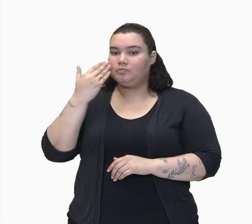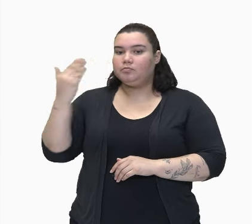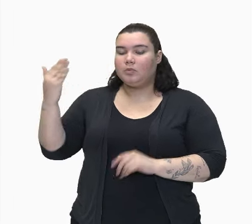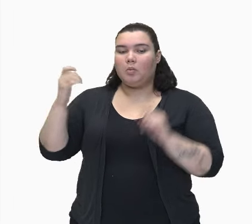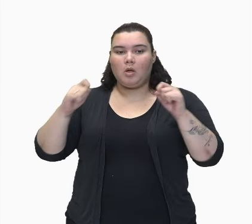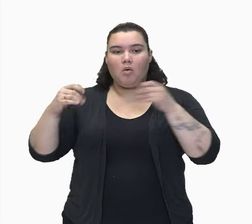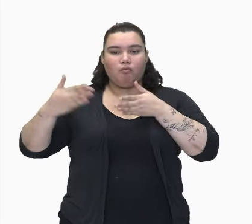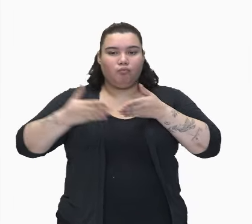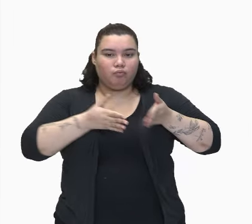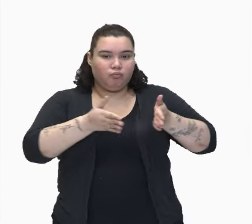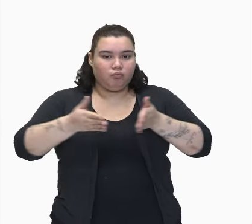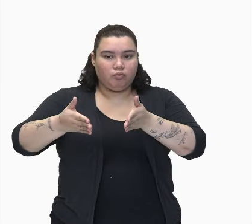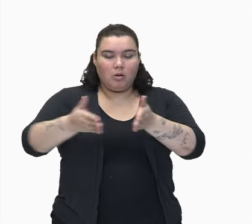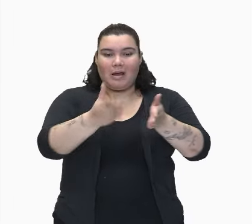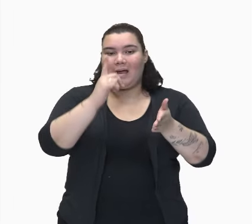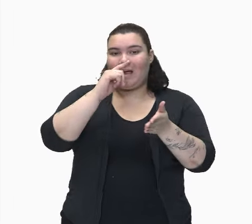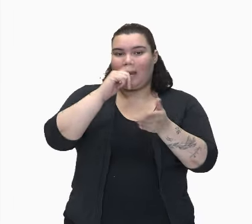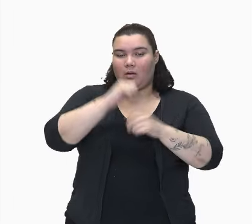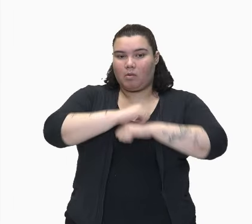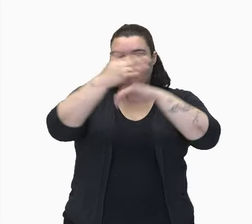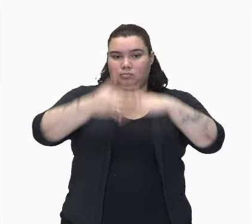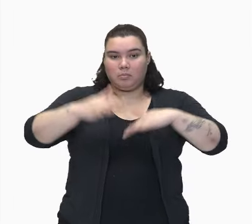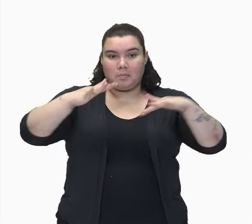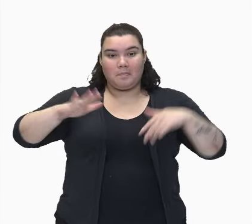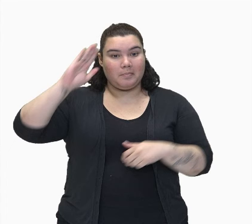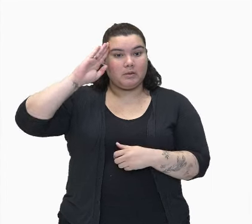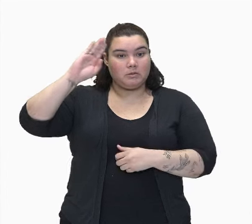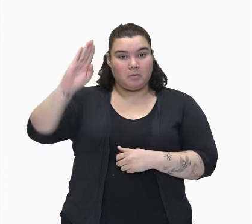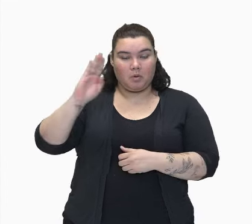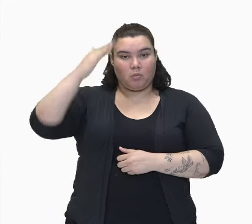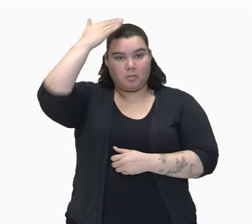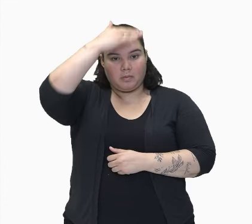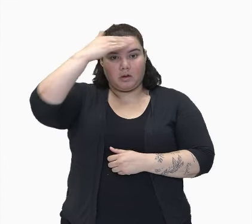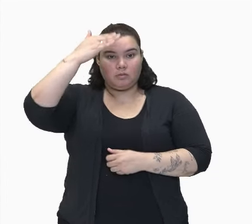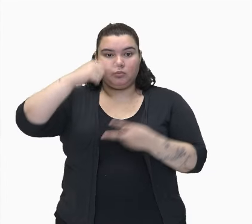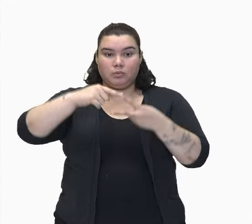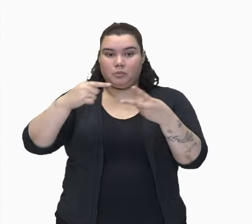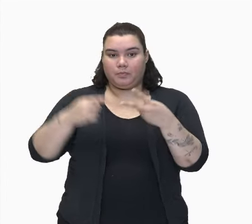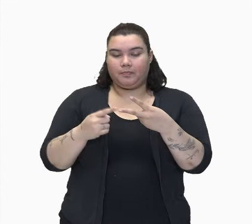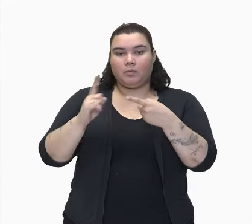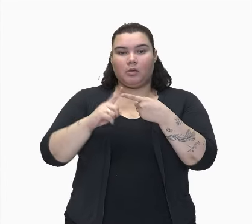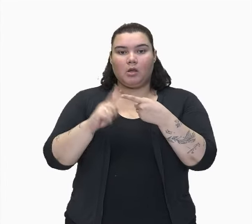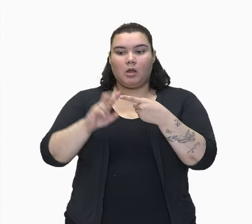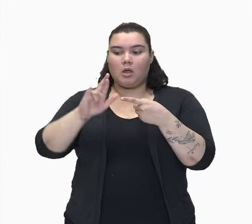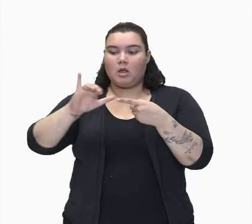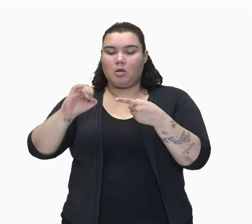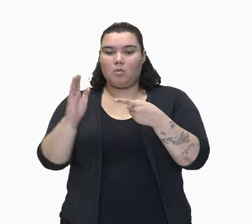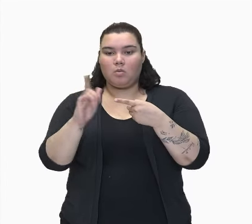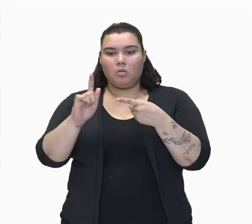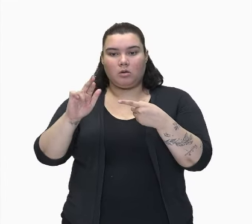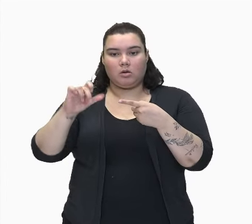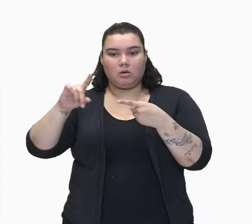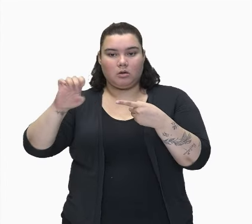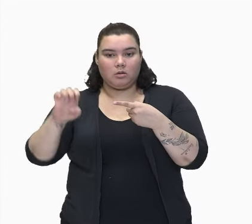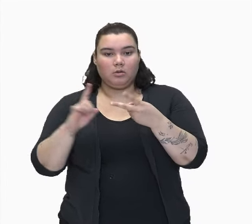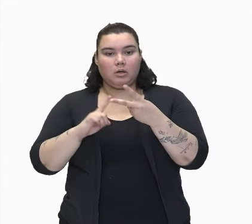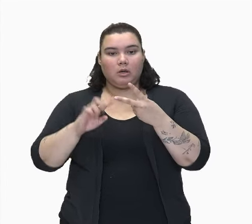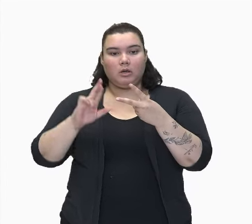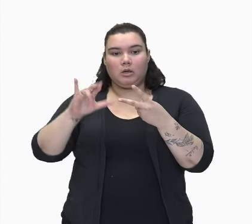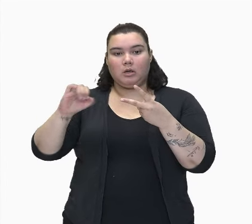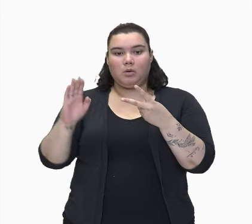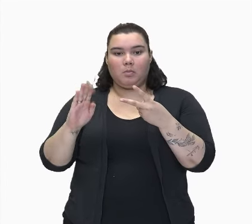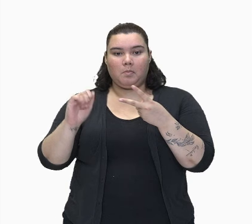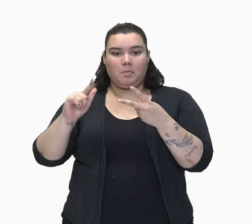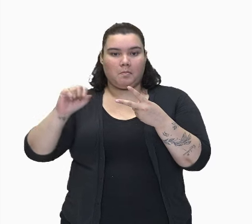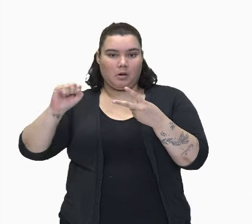do México, né, vamos ter dois importantes, o Rio Grande e o Rio Balsas. O Rio Grande, ele forma parte aí da fronteira com os